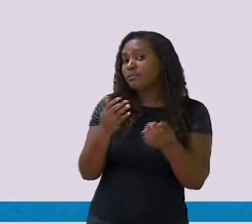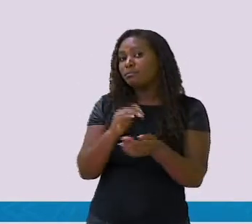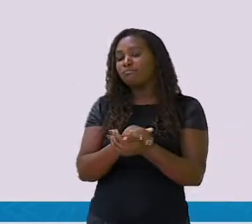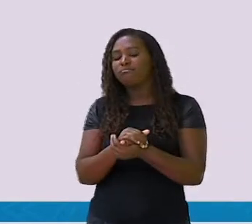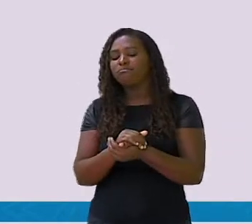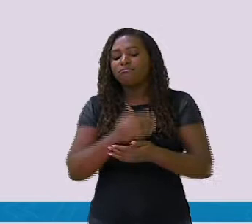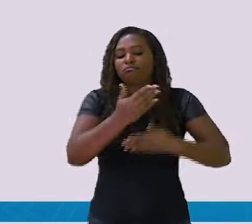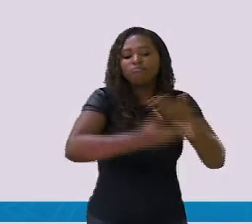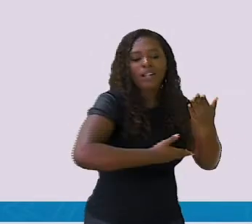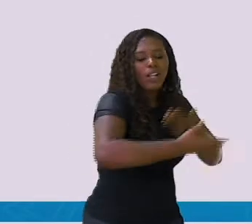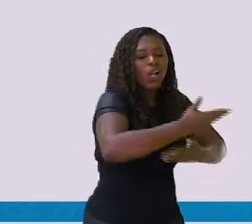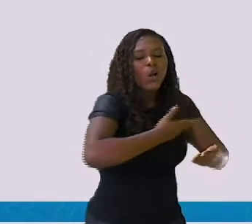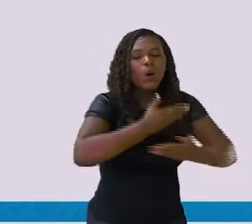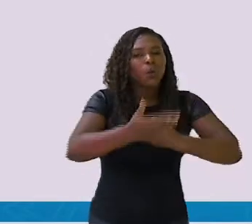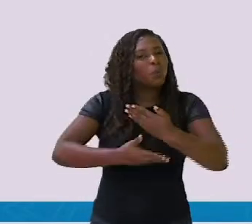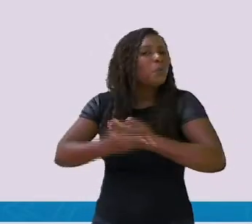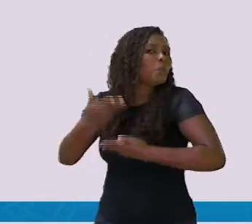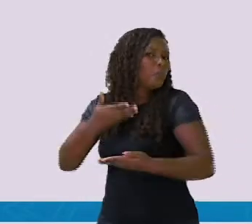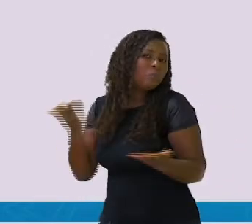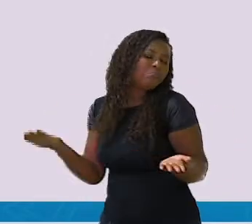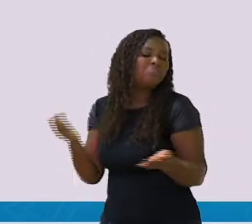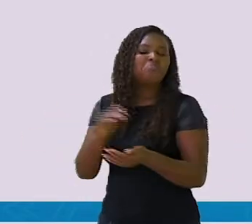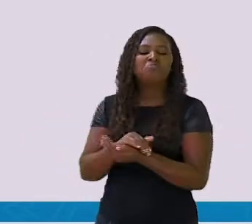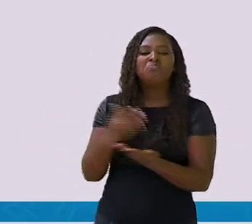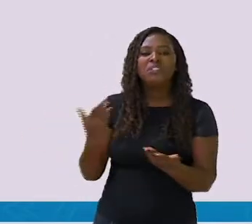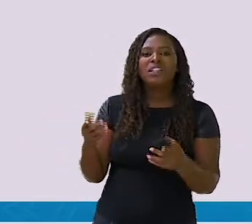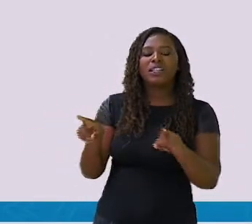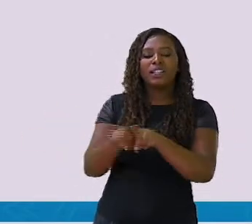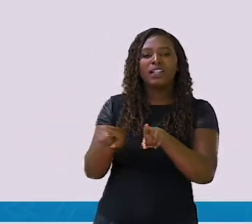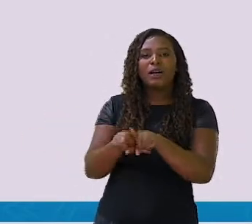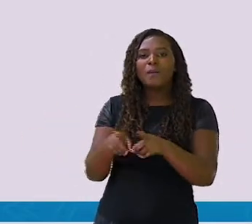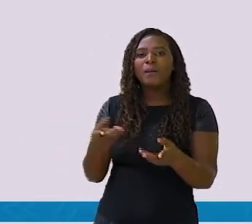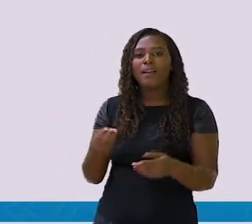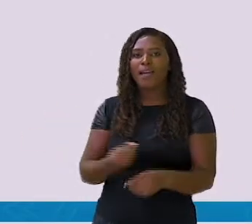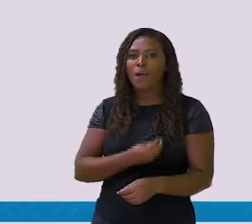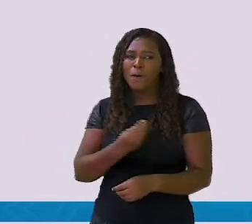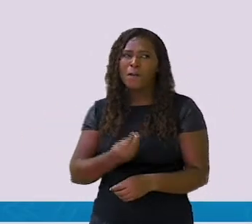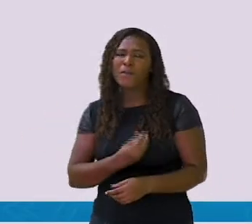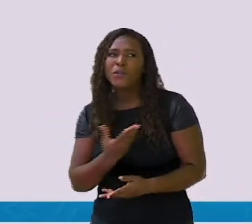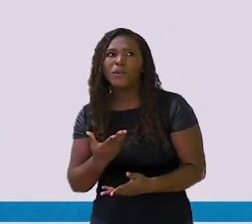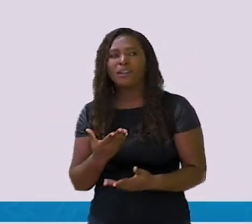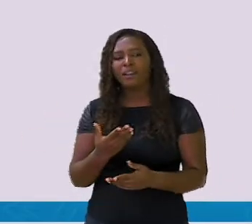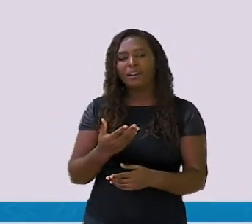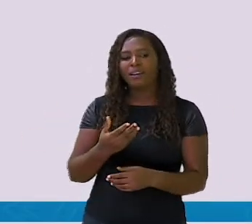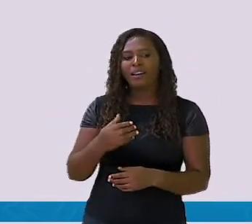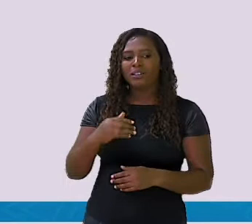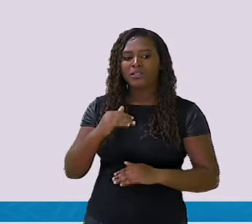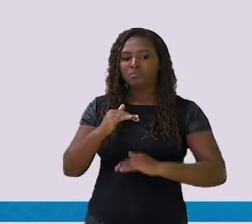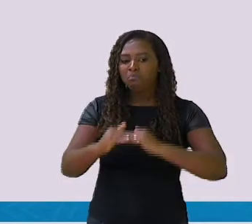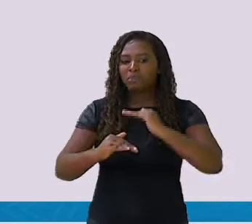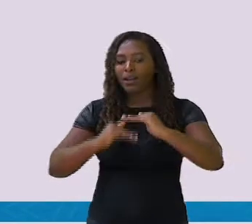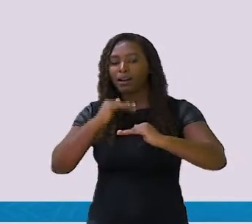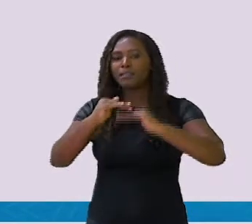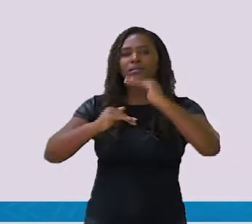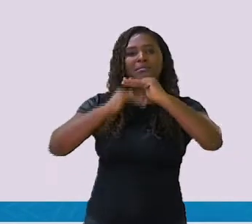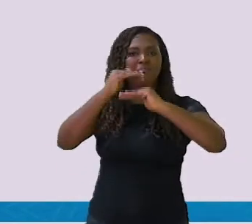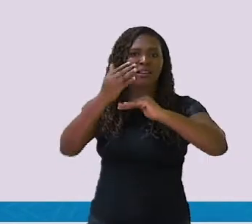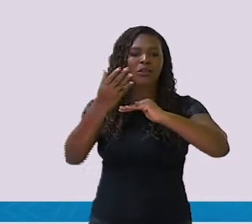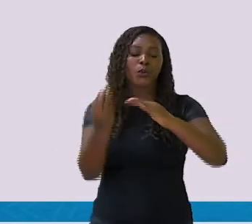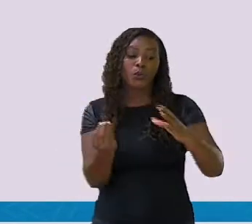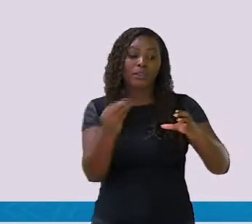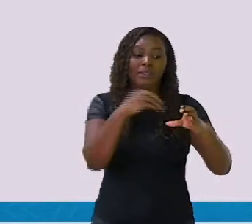Interrelacionando uns com os outros, e a vida e trabalho era uma vida de trabalho nesse processo. Então, tudo que eles sabiam, por